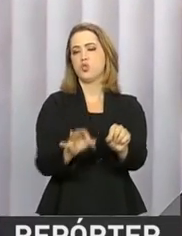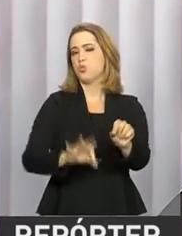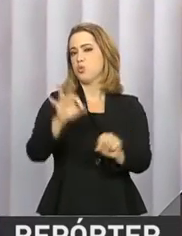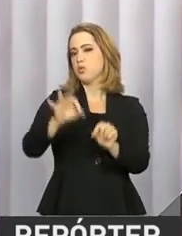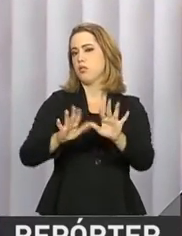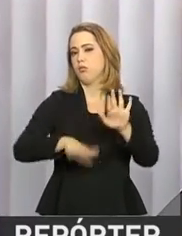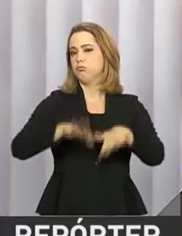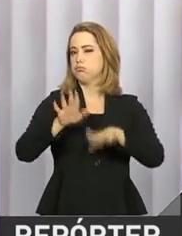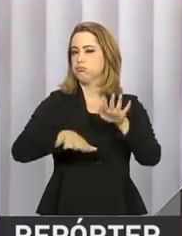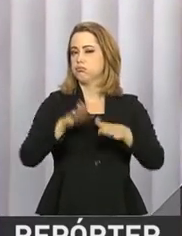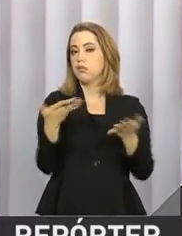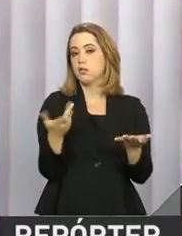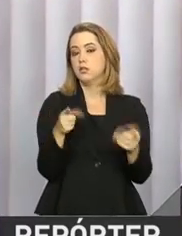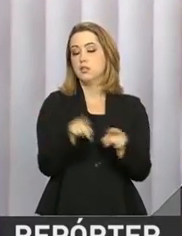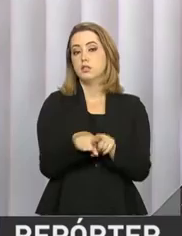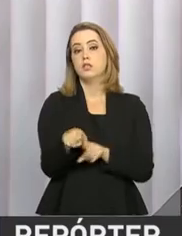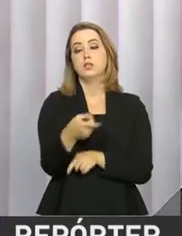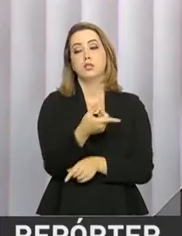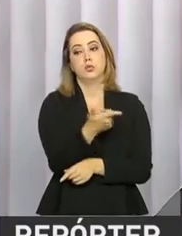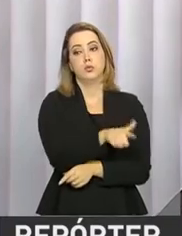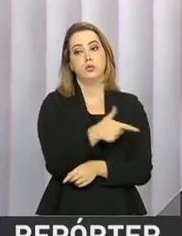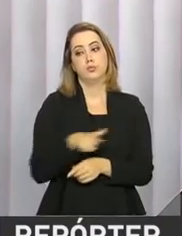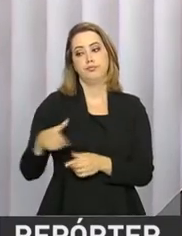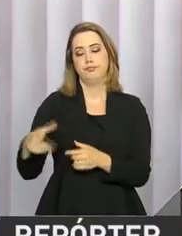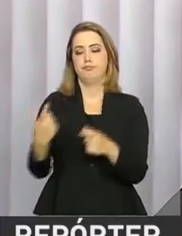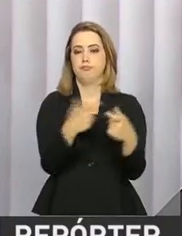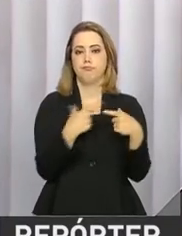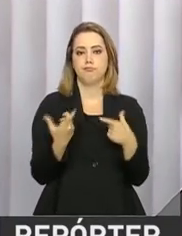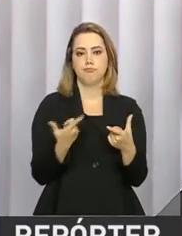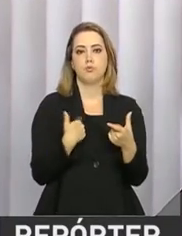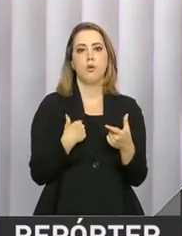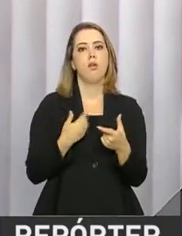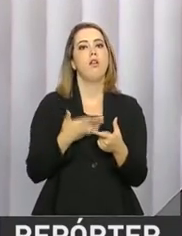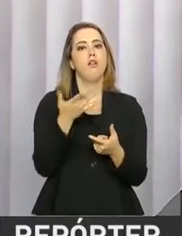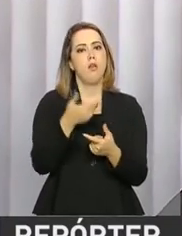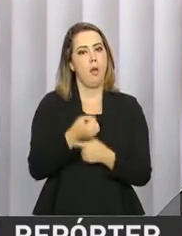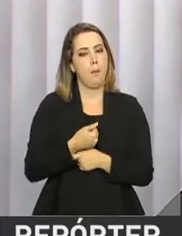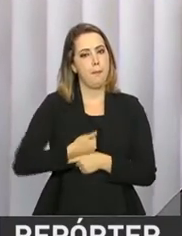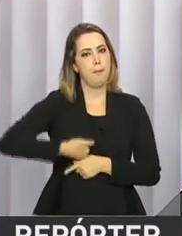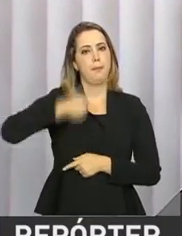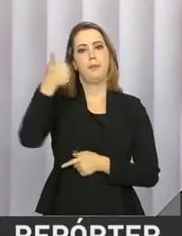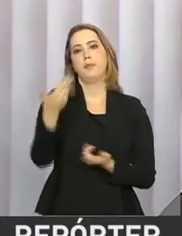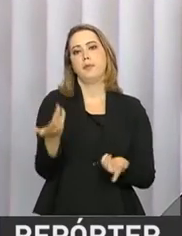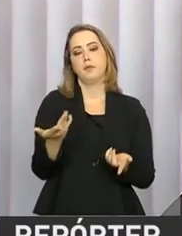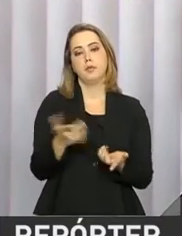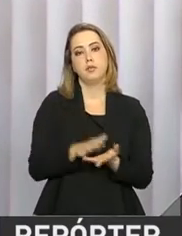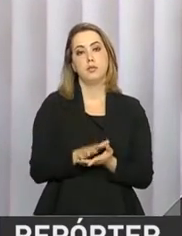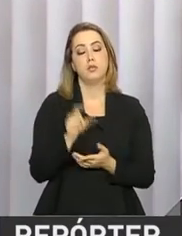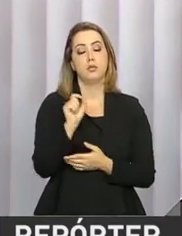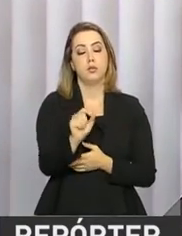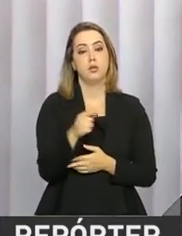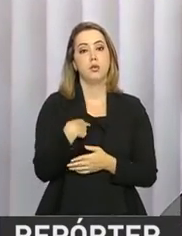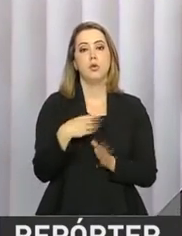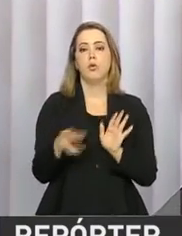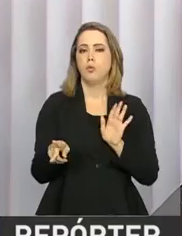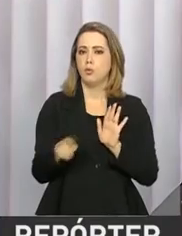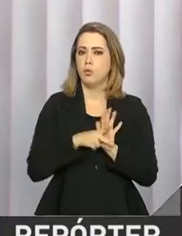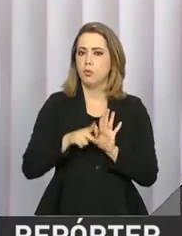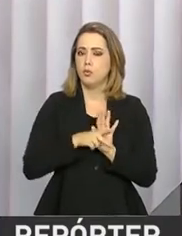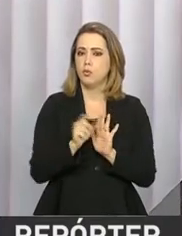do que o preço do comércio ea qualidade dos produtos é muito boa nisso isso o próprio